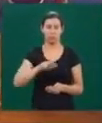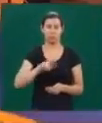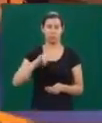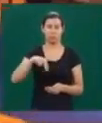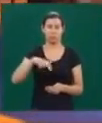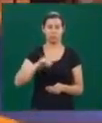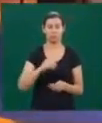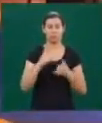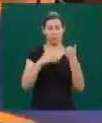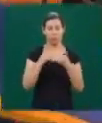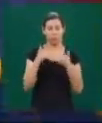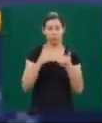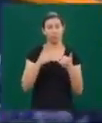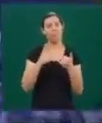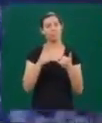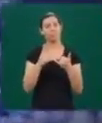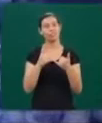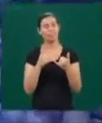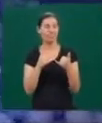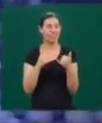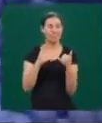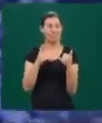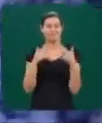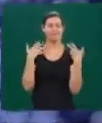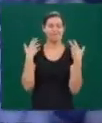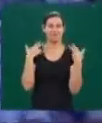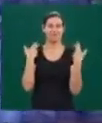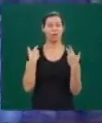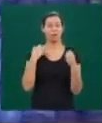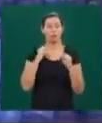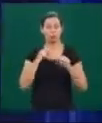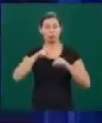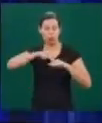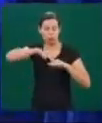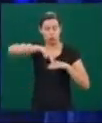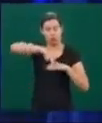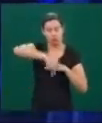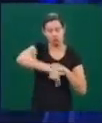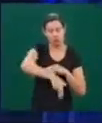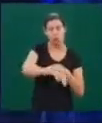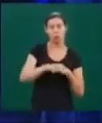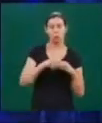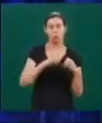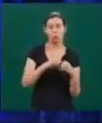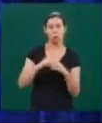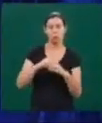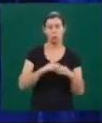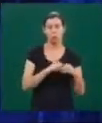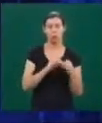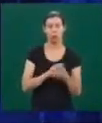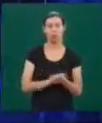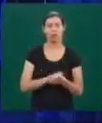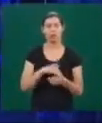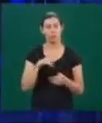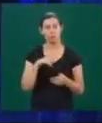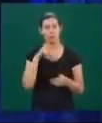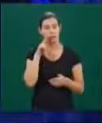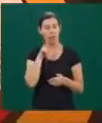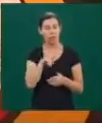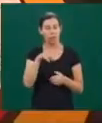diverte. Depois a meninada pode escorregar e cair nesta piscina de bolinhas e ainda tem a simulação de como é o fundo do